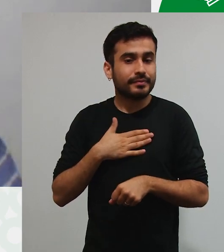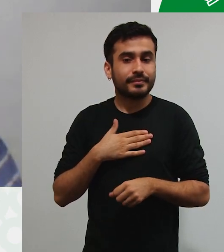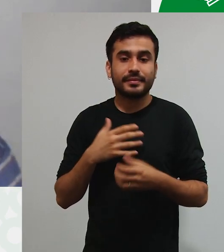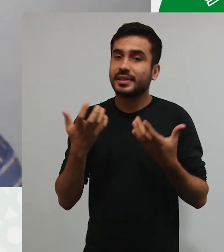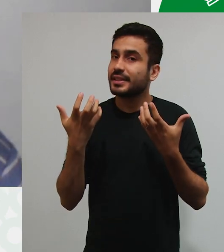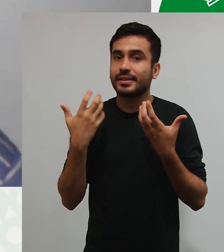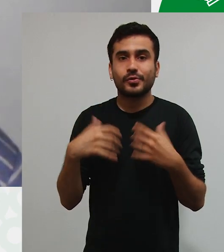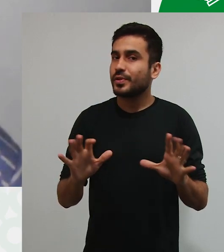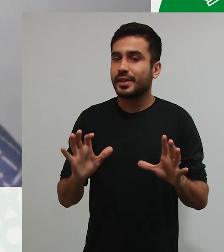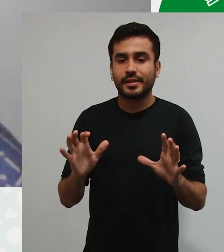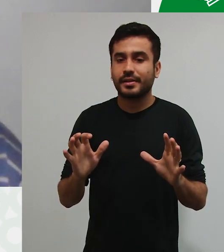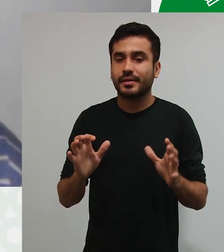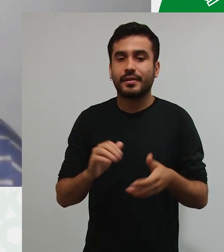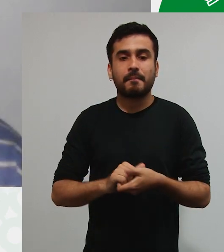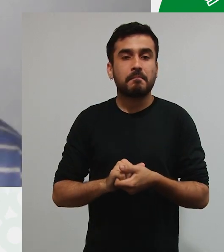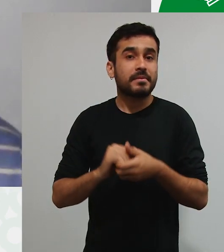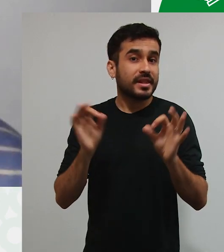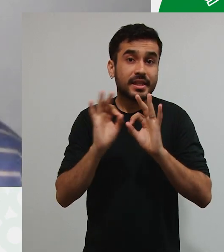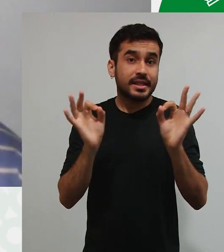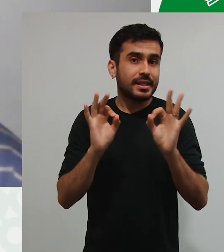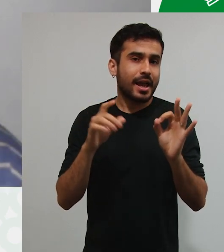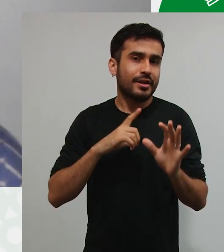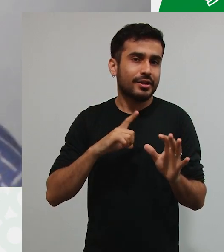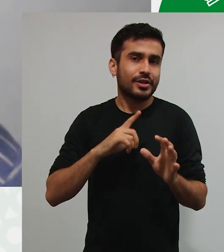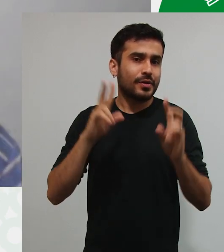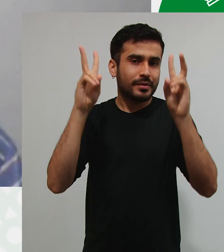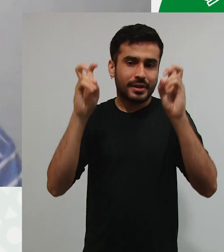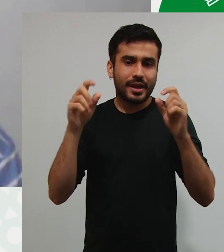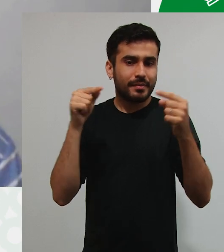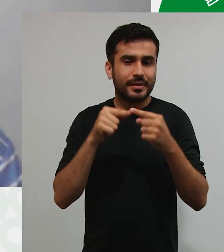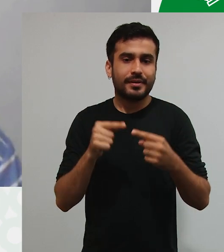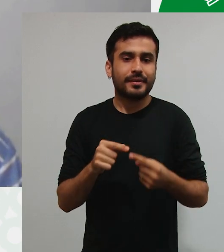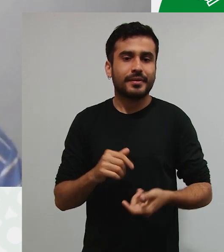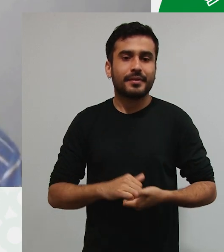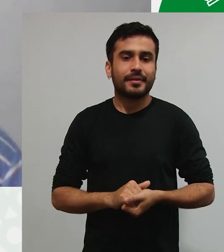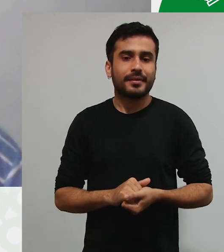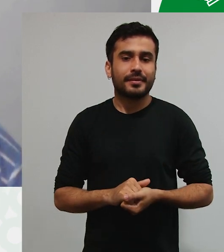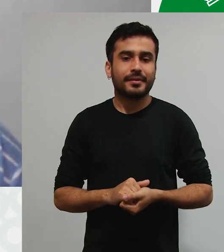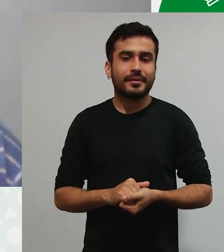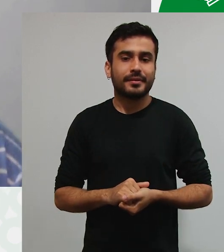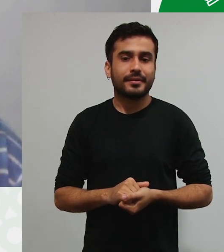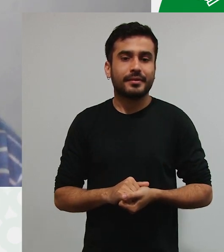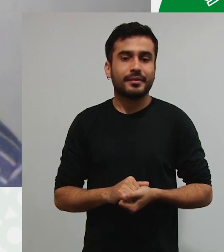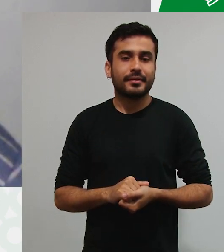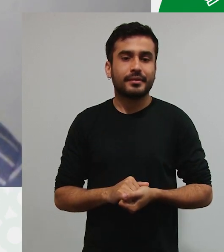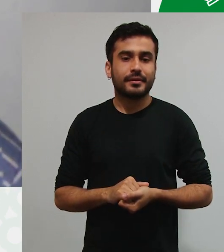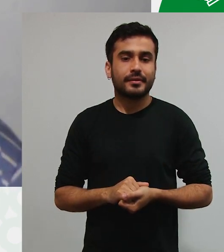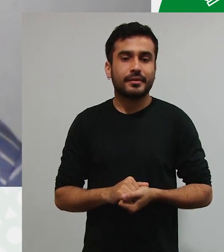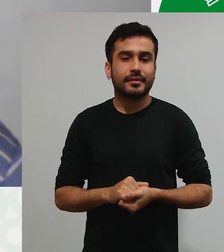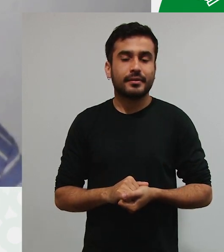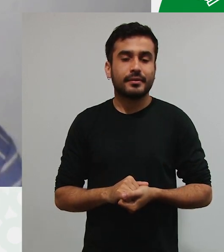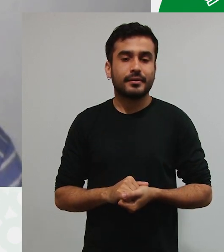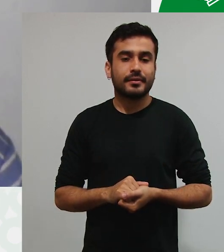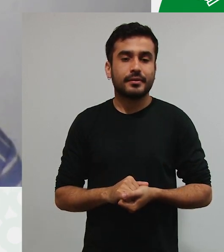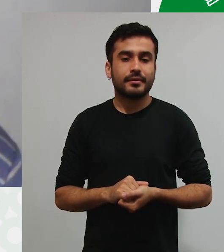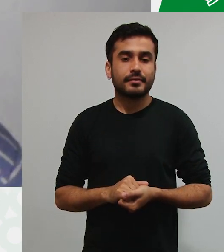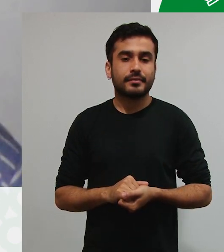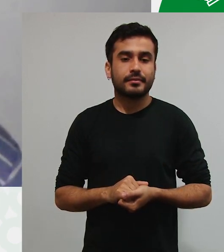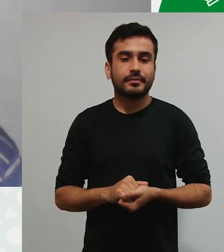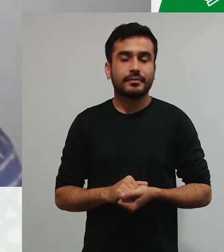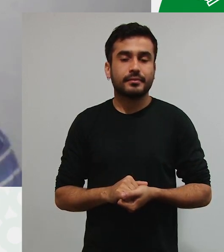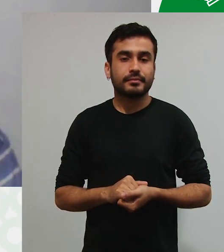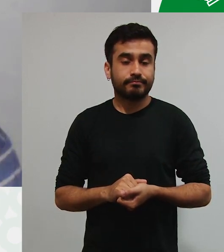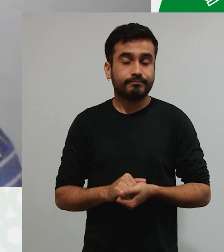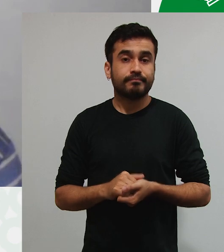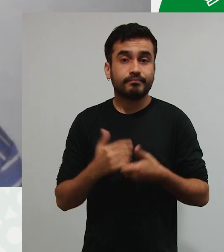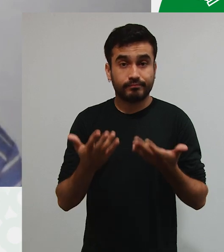de vulnerabilidade psicossocial. Eu queria trabalhar com a história delas no município de Vitória da Conquista. E aí, para minha grata surpresa, ninguém no